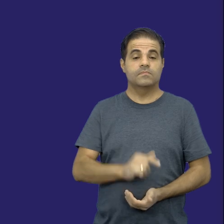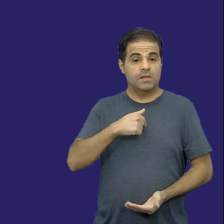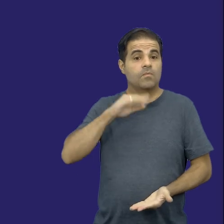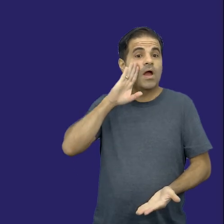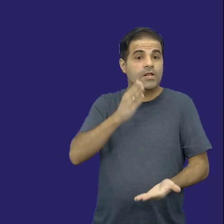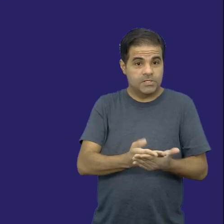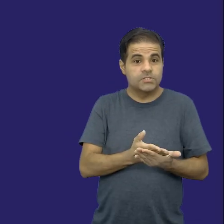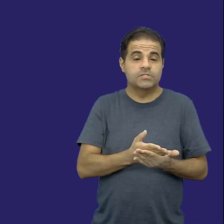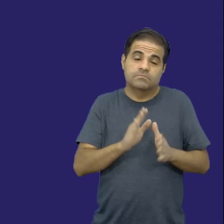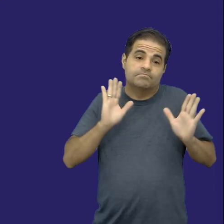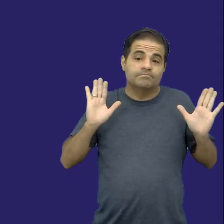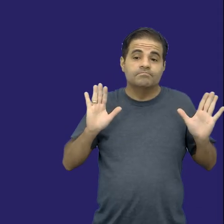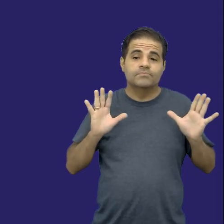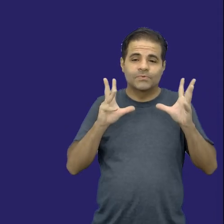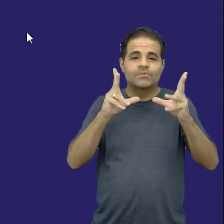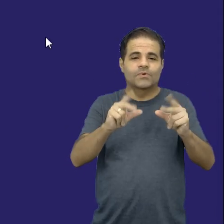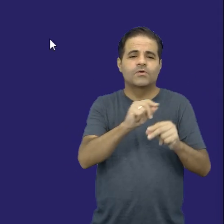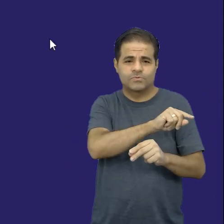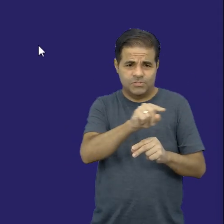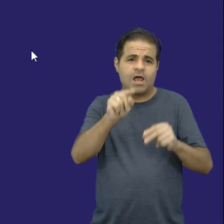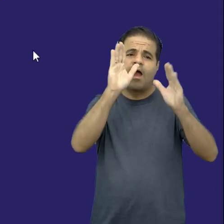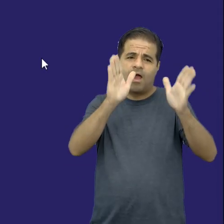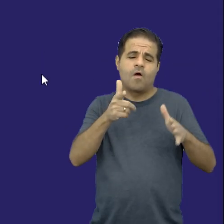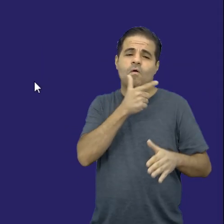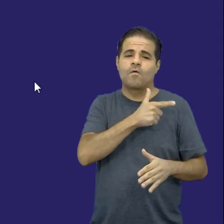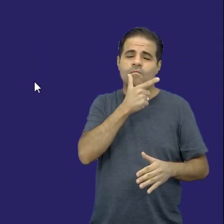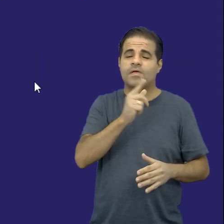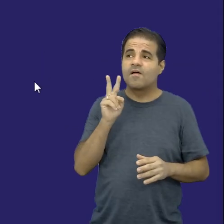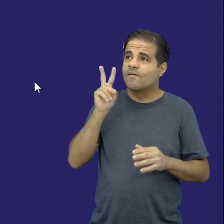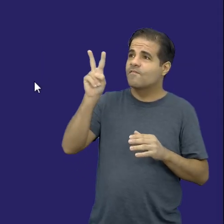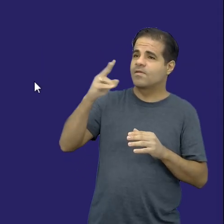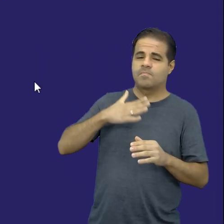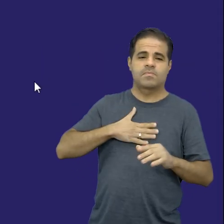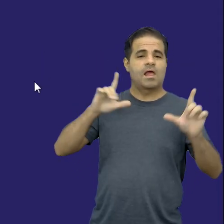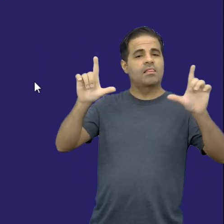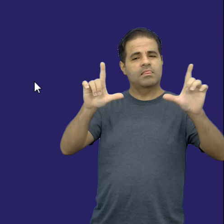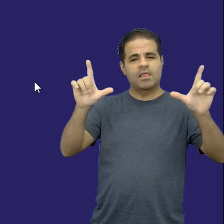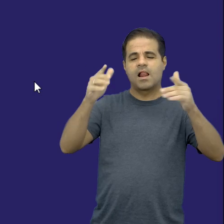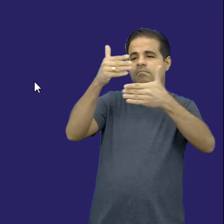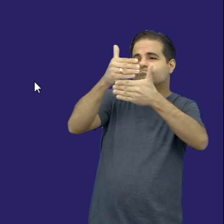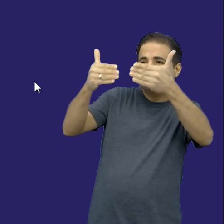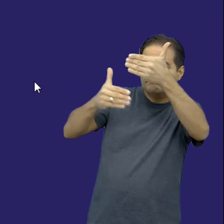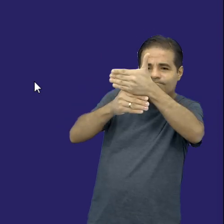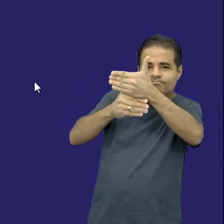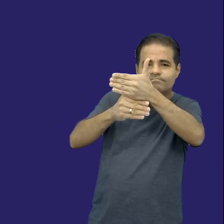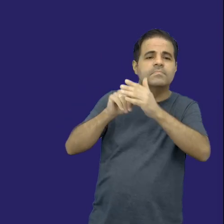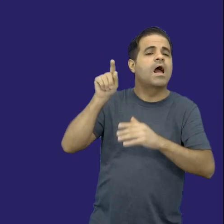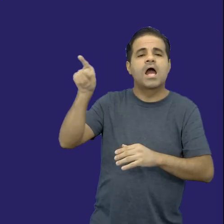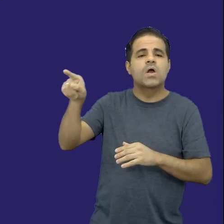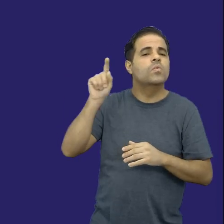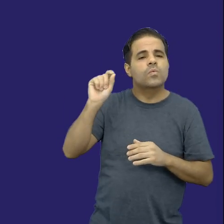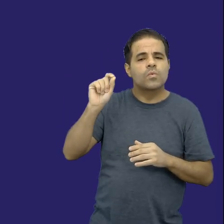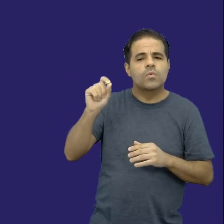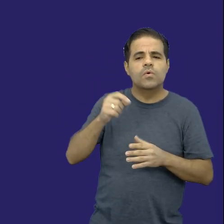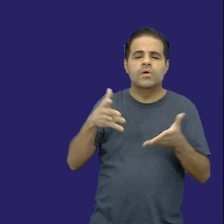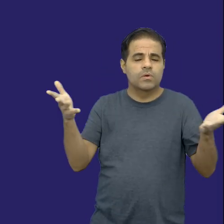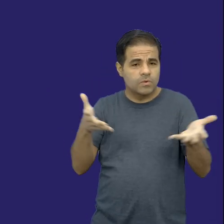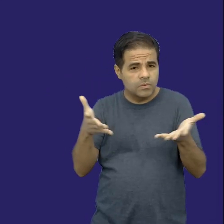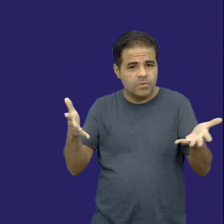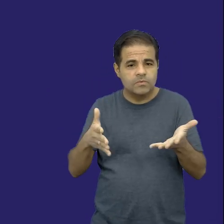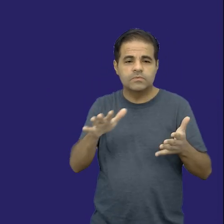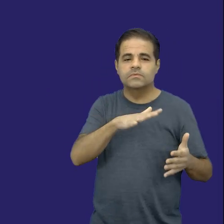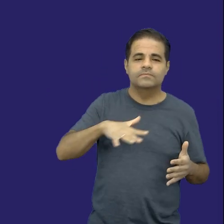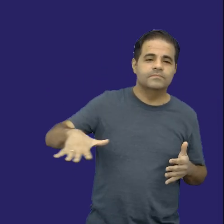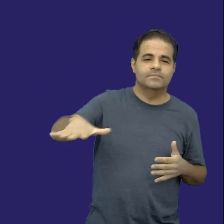Acredito eu que todos já conseguem ver a minha tela, não é isso? Então, tá aqui, pessoal. Então, hoje nós